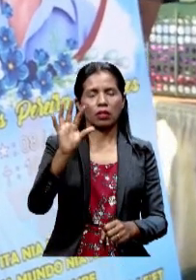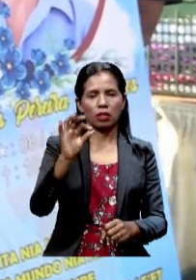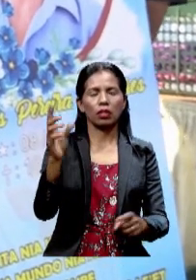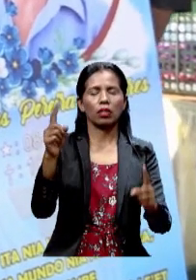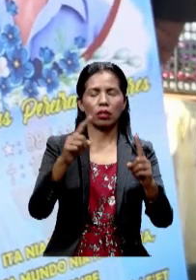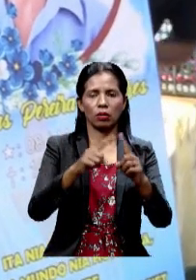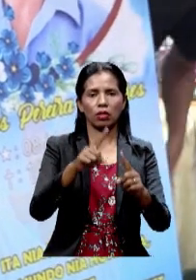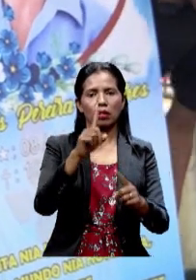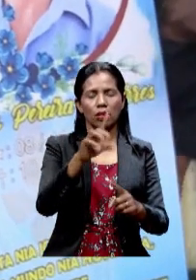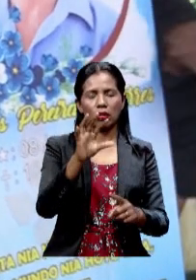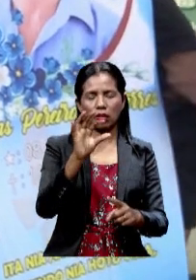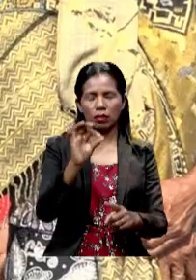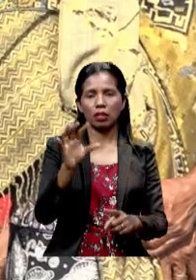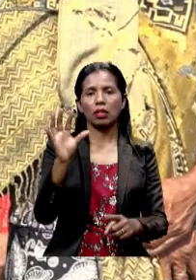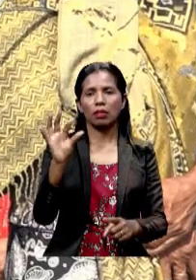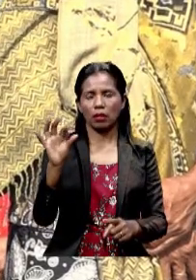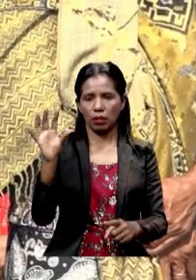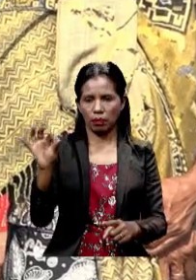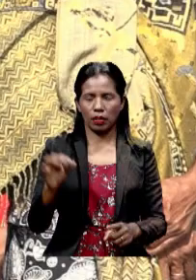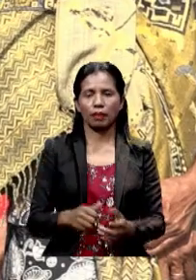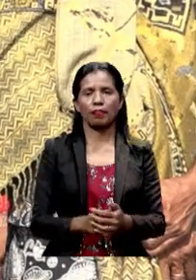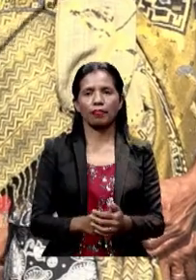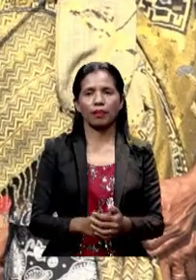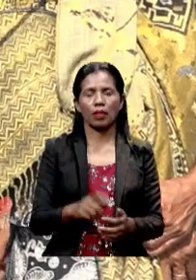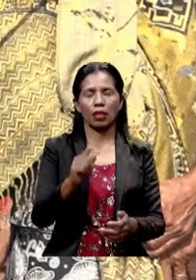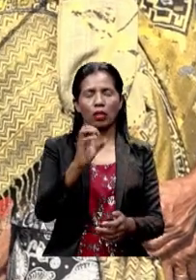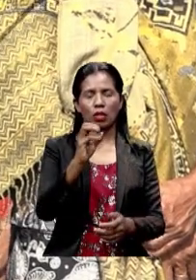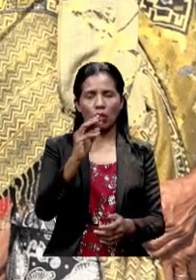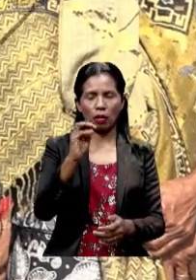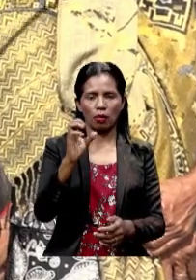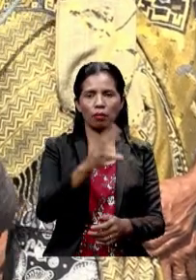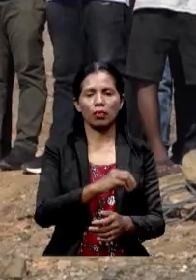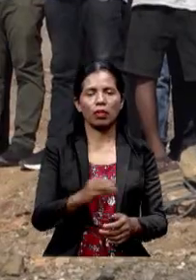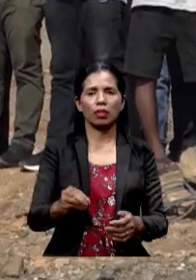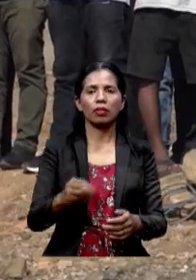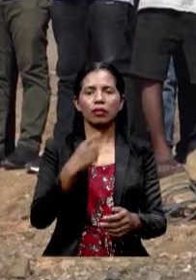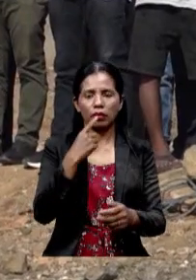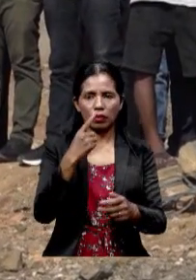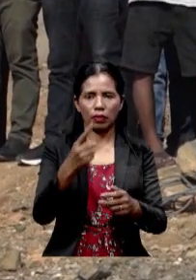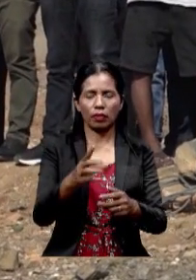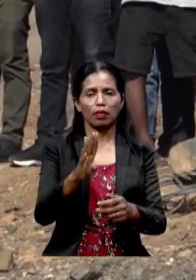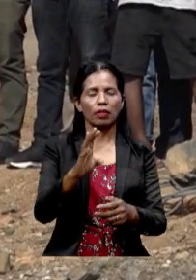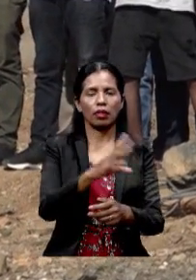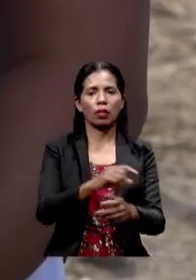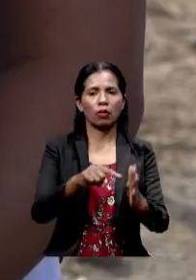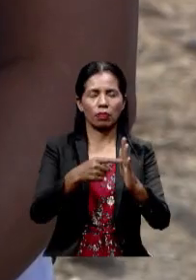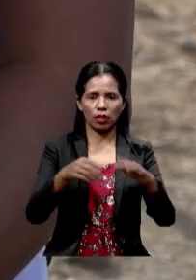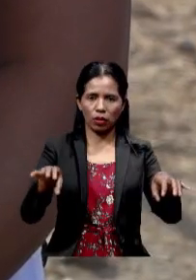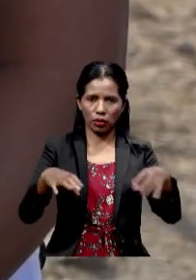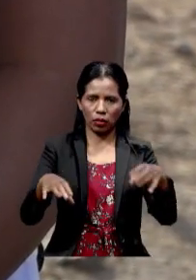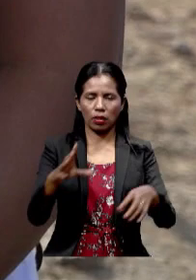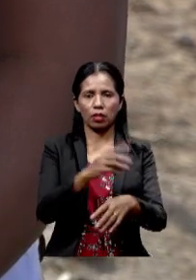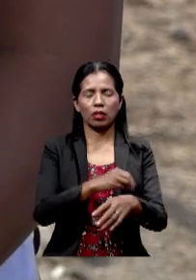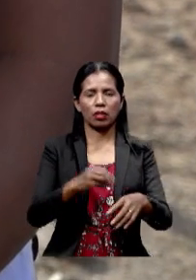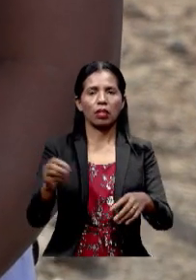rihun ida atu sia sia nulu resin sia. Saudoso Tomás Pereira Guterres ho kodigo matakoi Bariamoru, hahu ni servisu e a frente